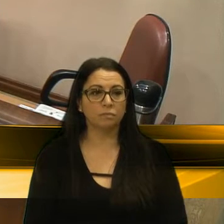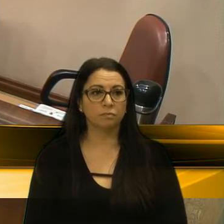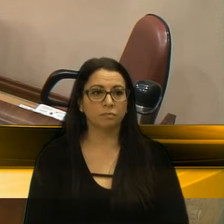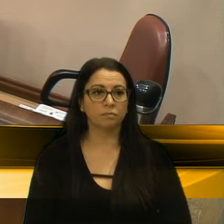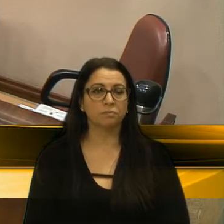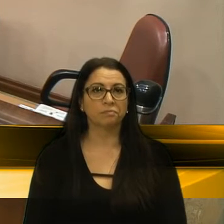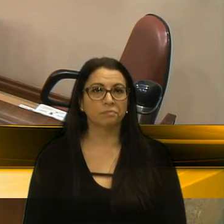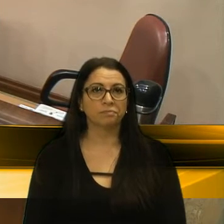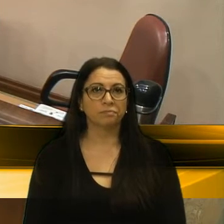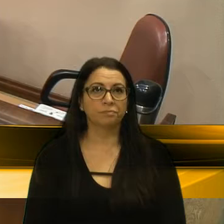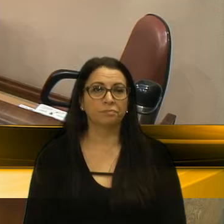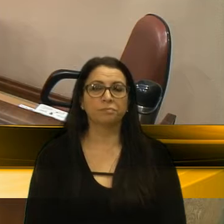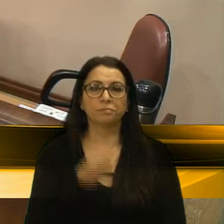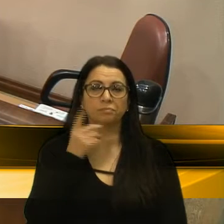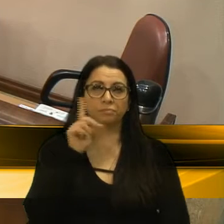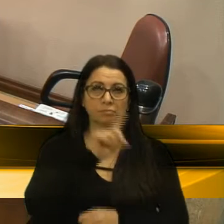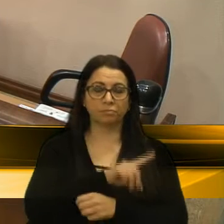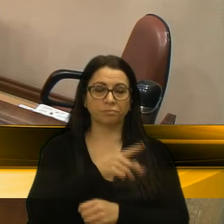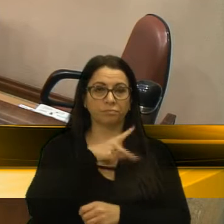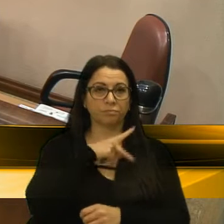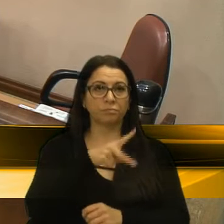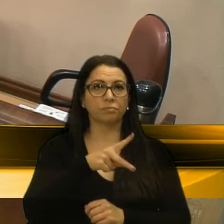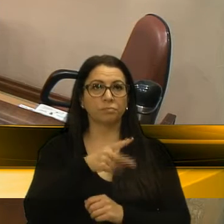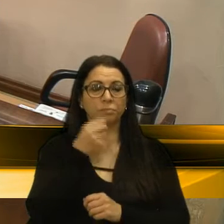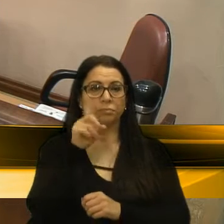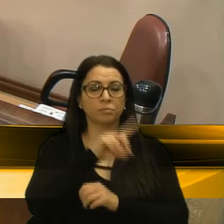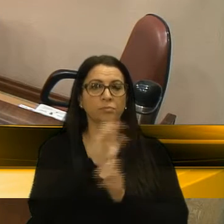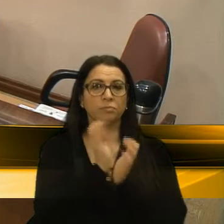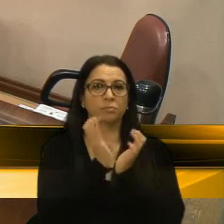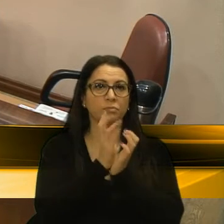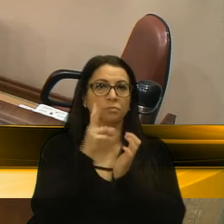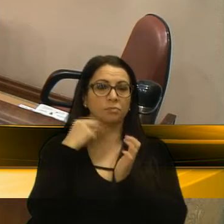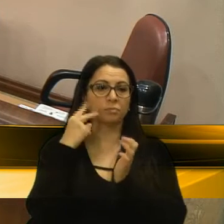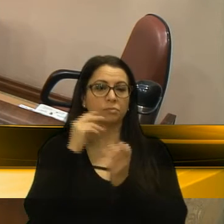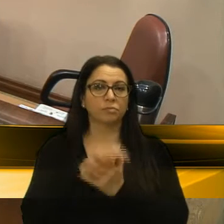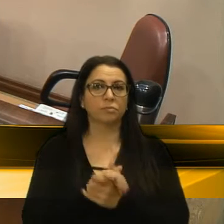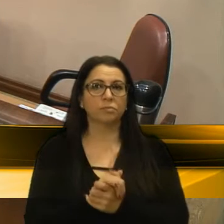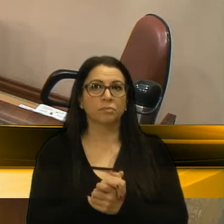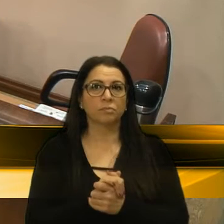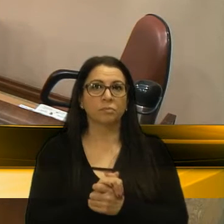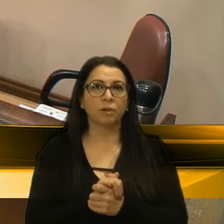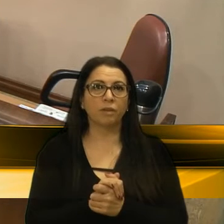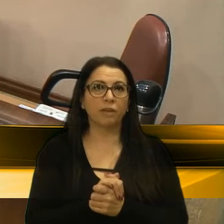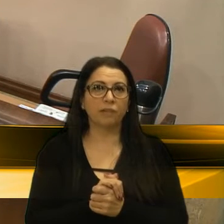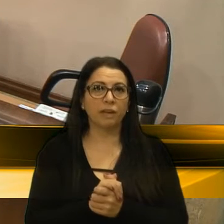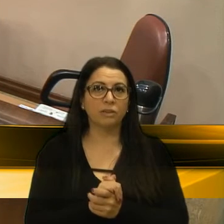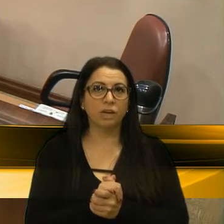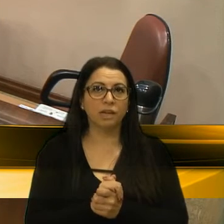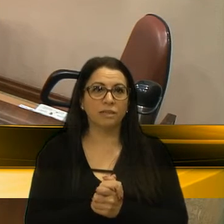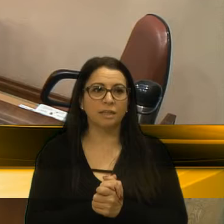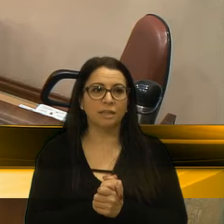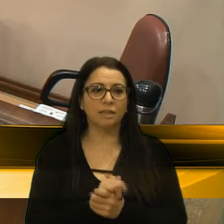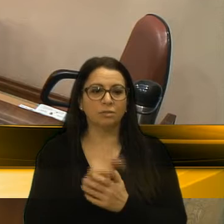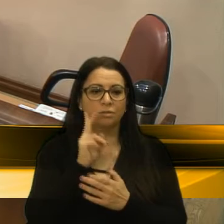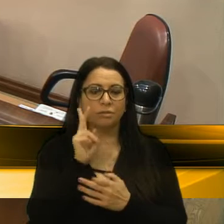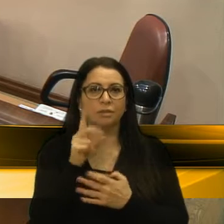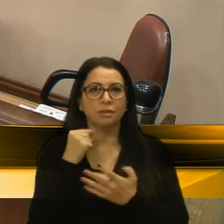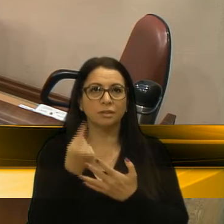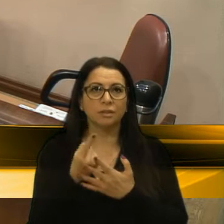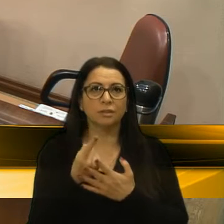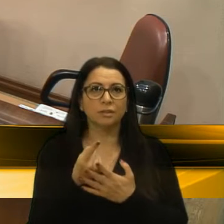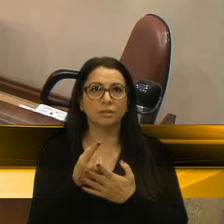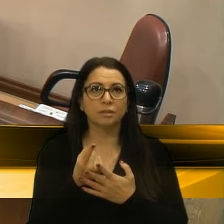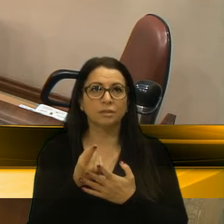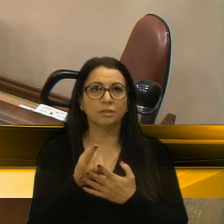Ok. Bom dia, então, presidente. Bom dia, colegas vereadoras, vereadores, pessoal que nos assiste aqui no plenário,